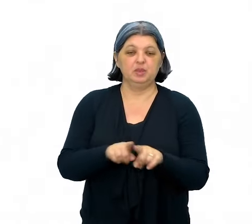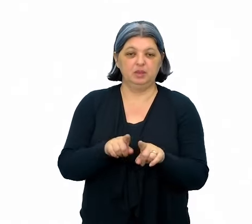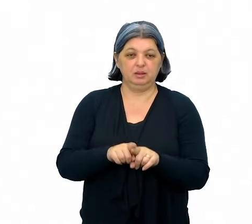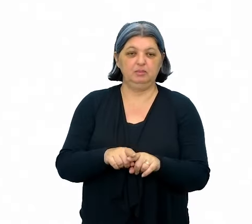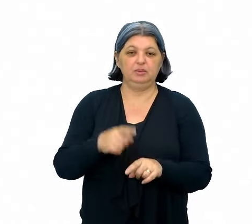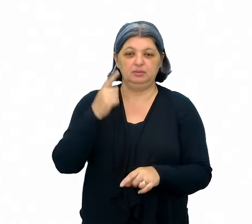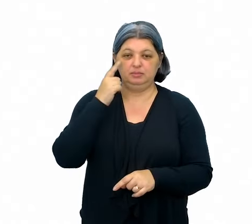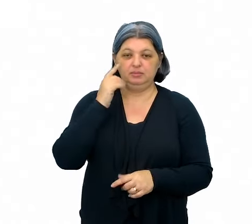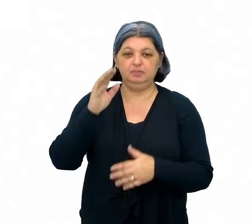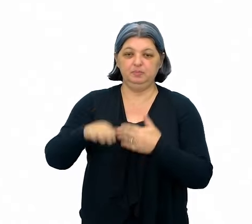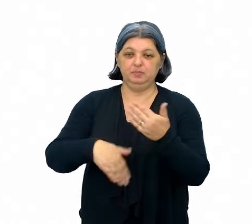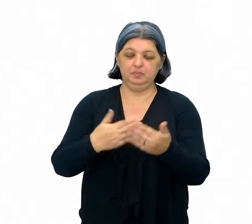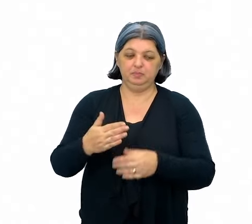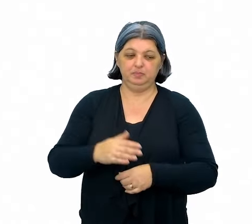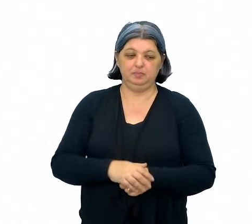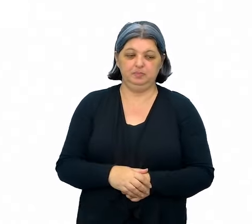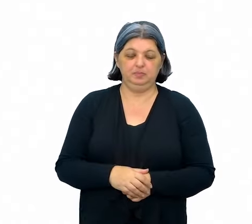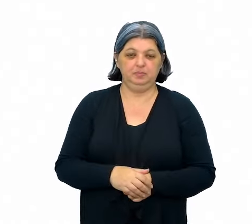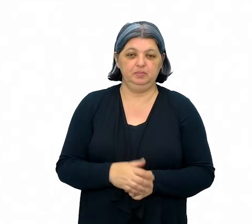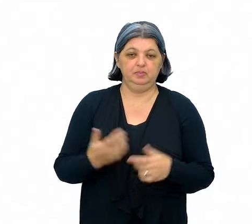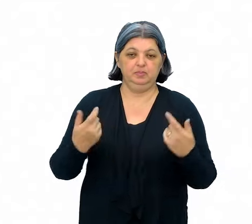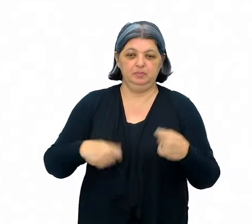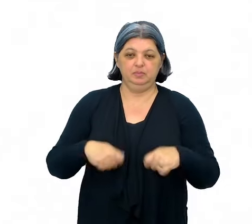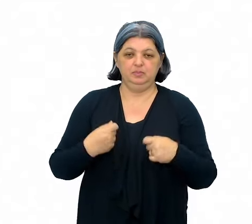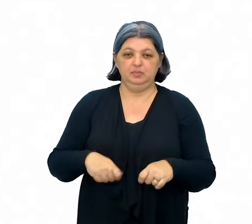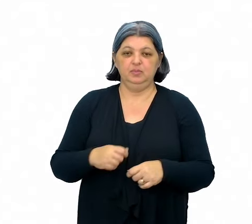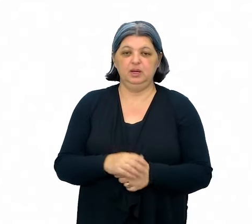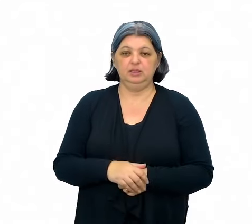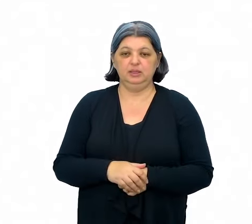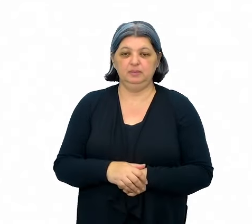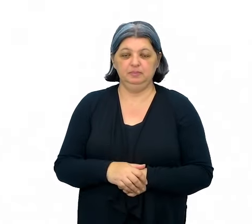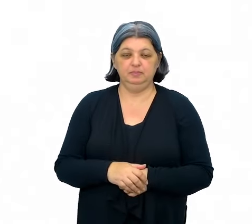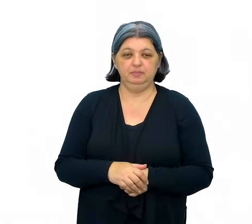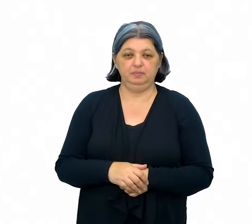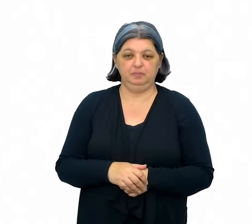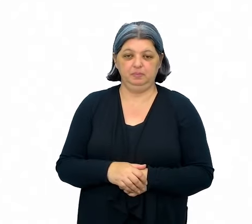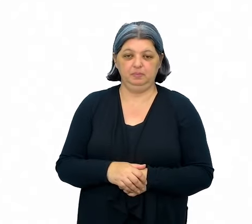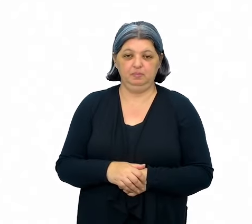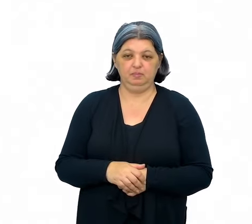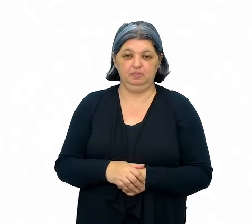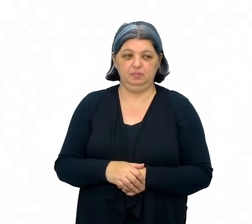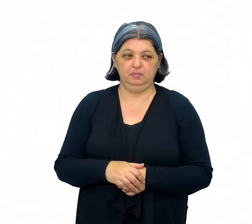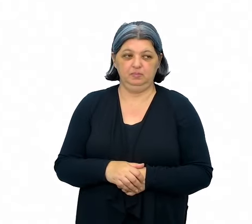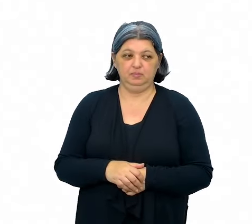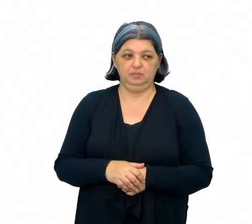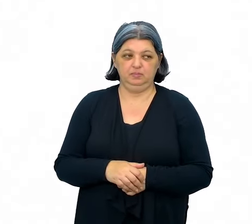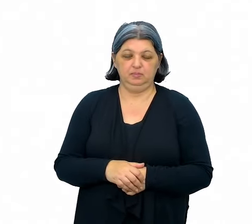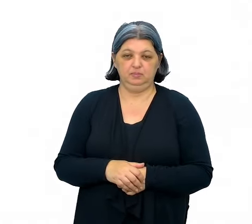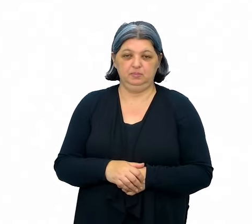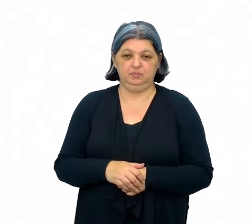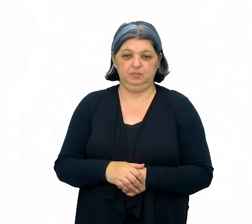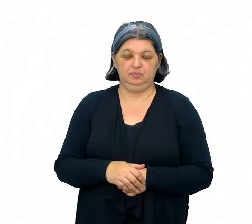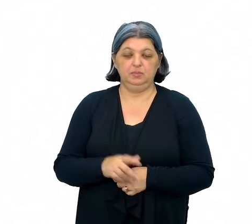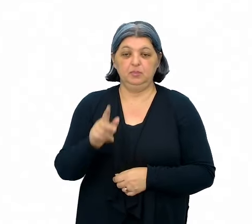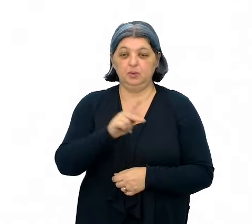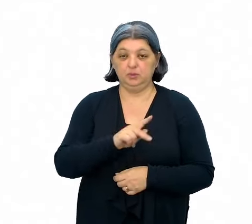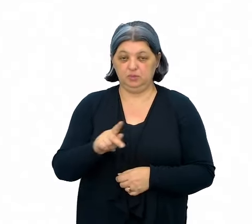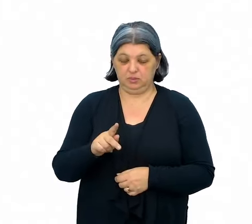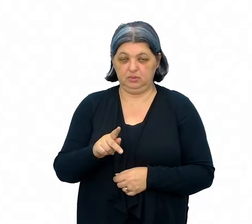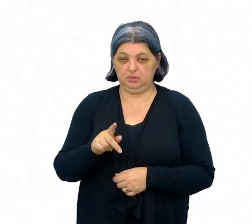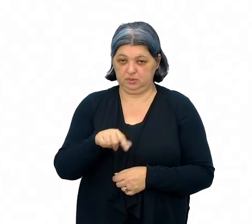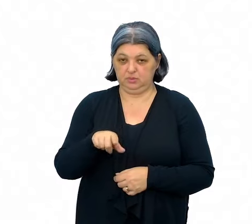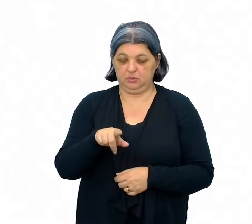seja desenvolvida, é necessário que os estudantes, que você, professor,